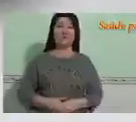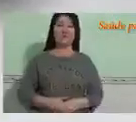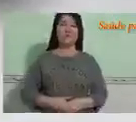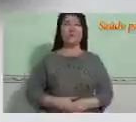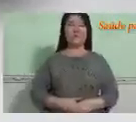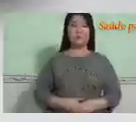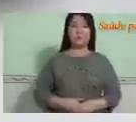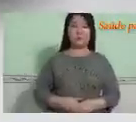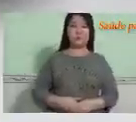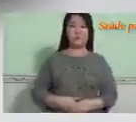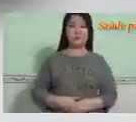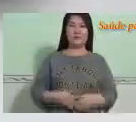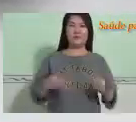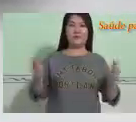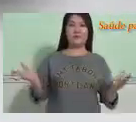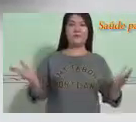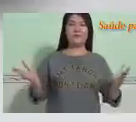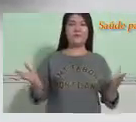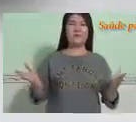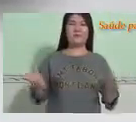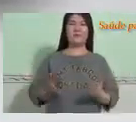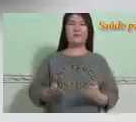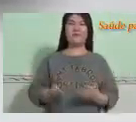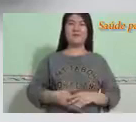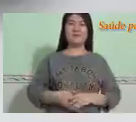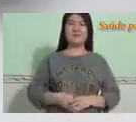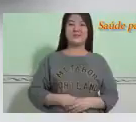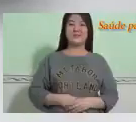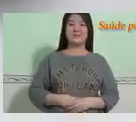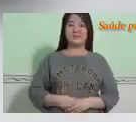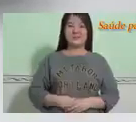ou utilizar apenas um esfoliante, por exemplo.